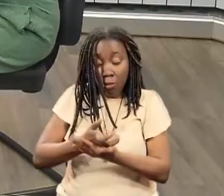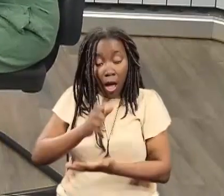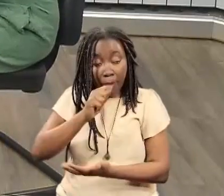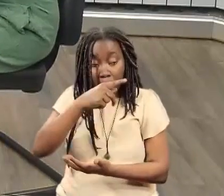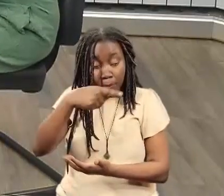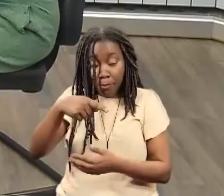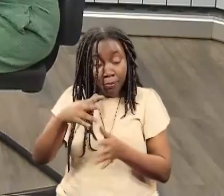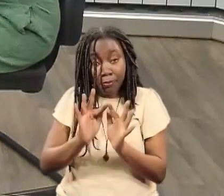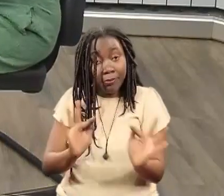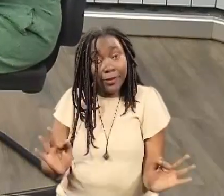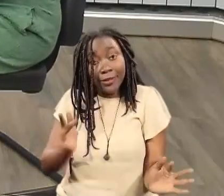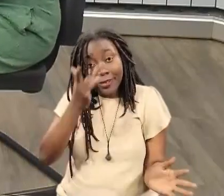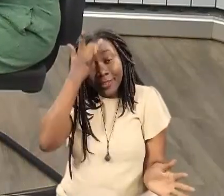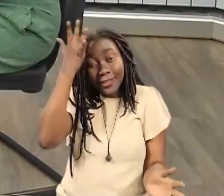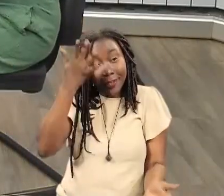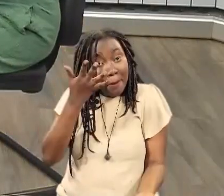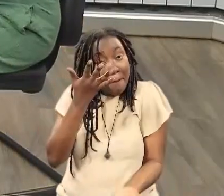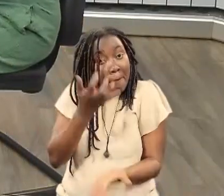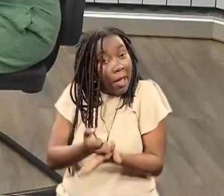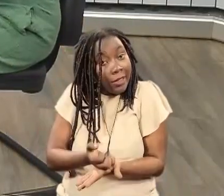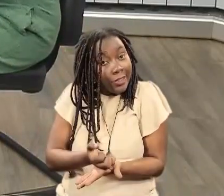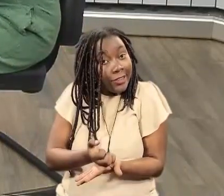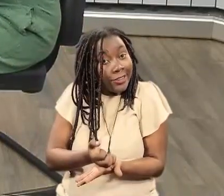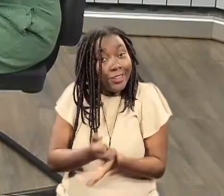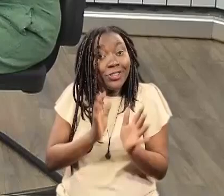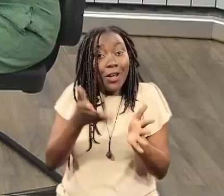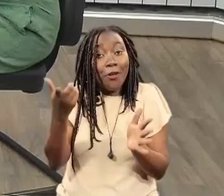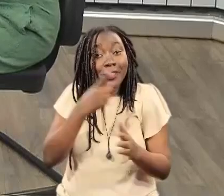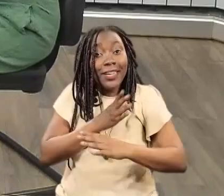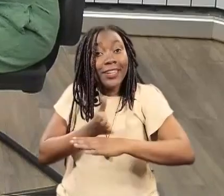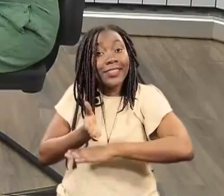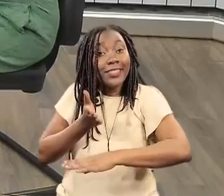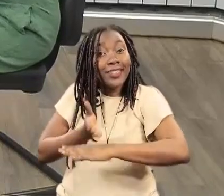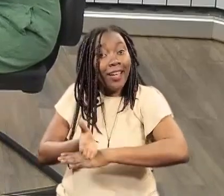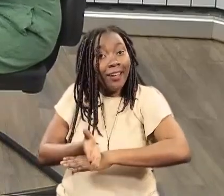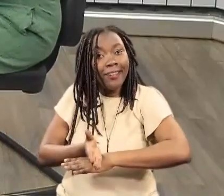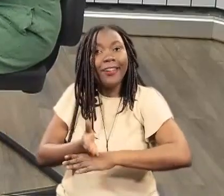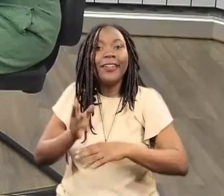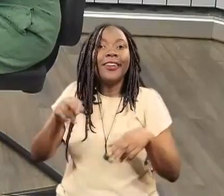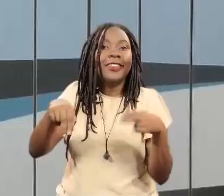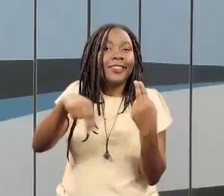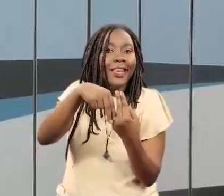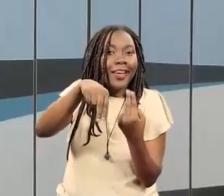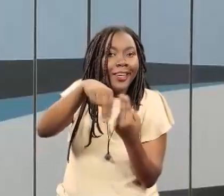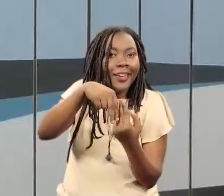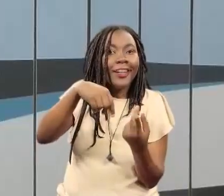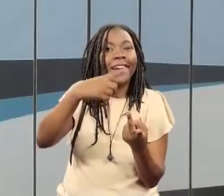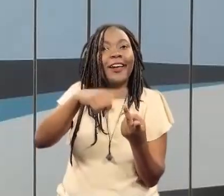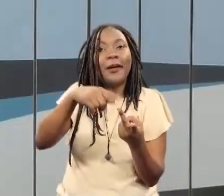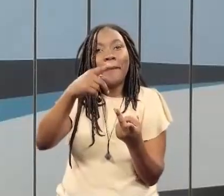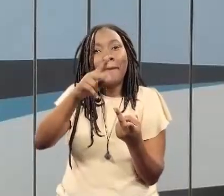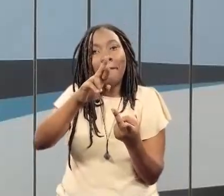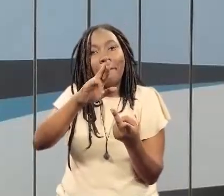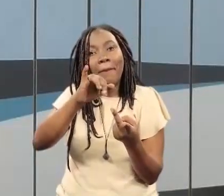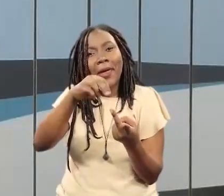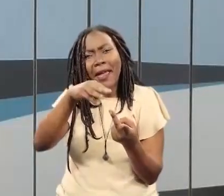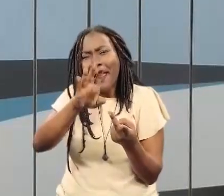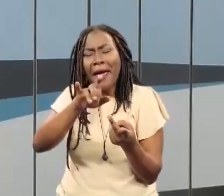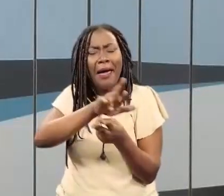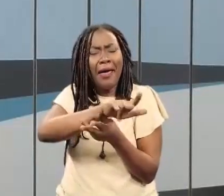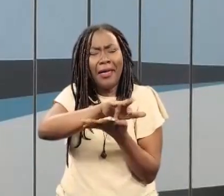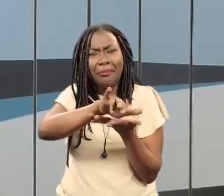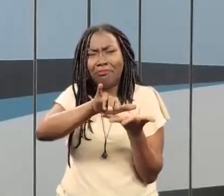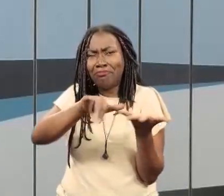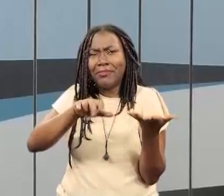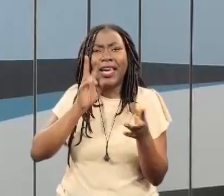Muito simples. Baixa um aplicativo e já consigo acessar Netflix, Prime Video, blá, blá, blá, um monte de coisa.